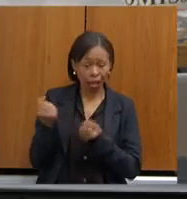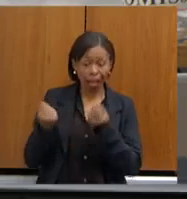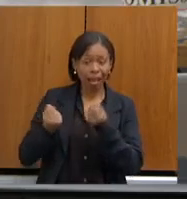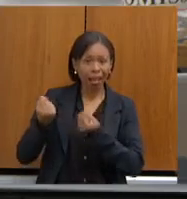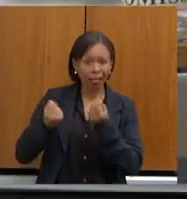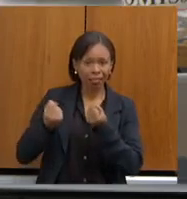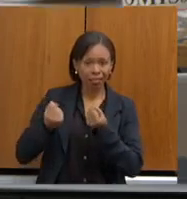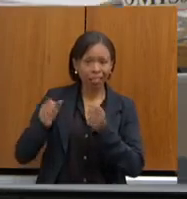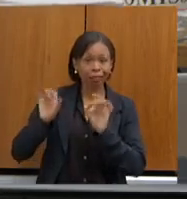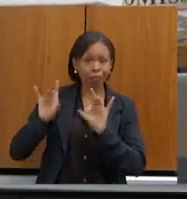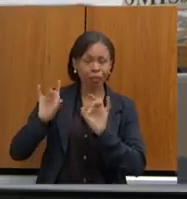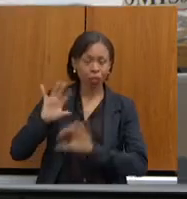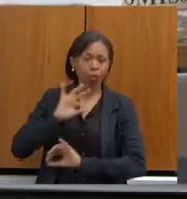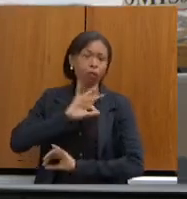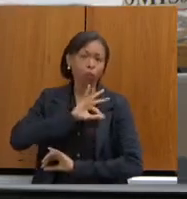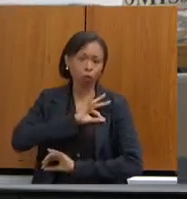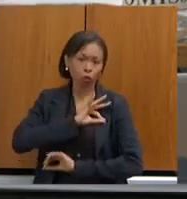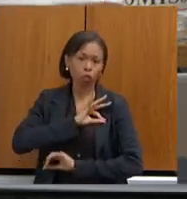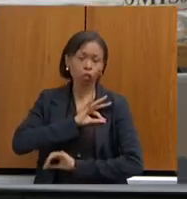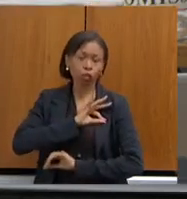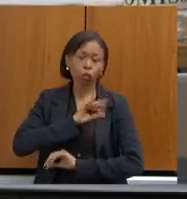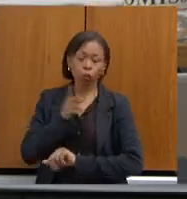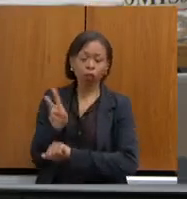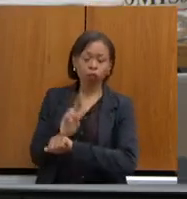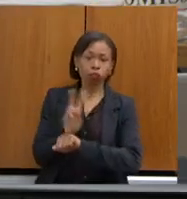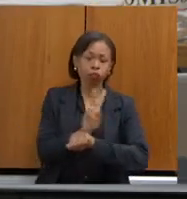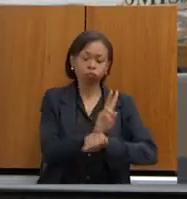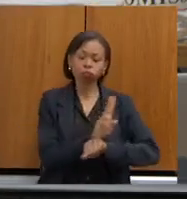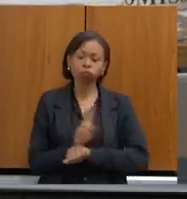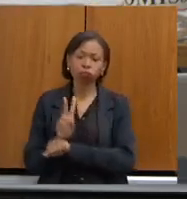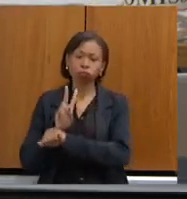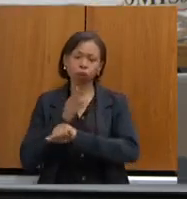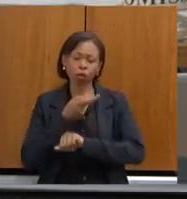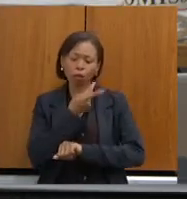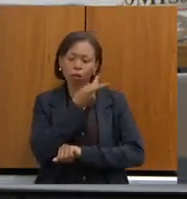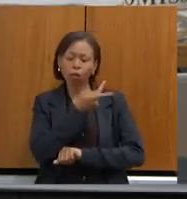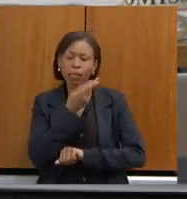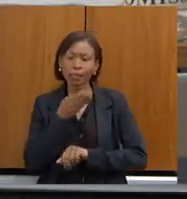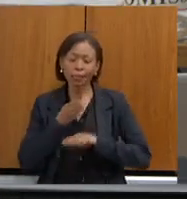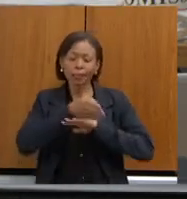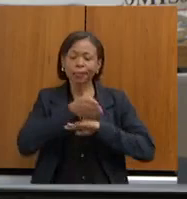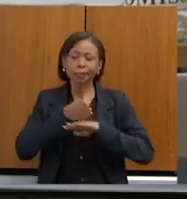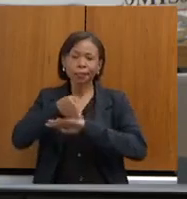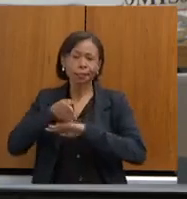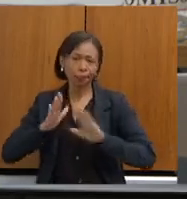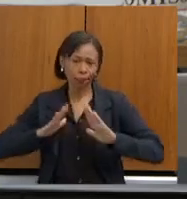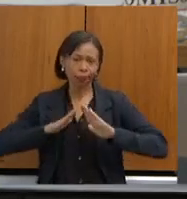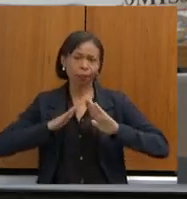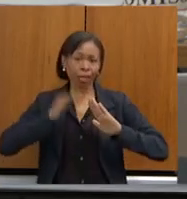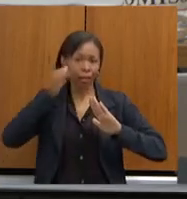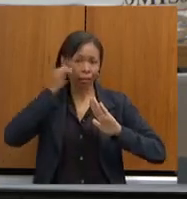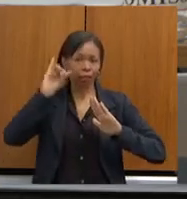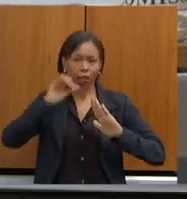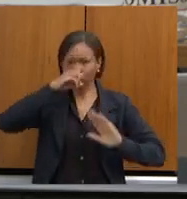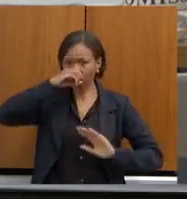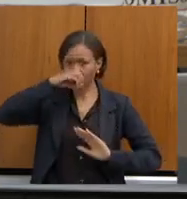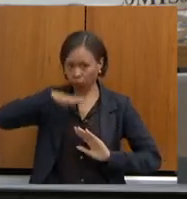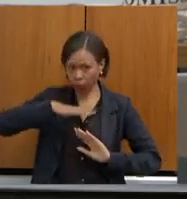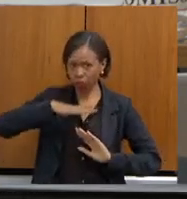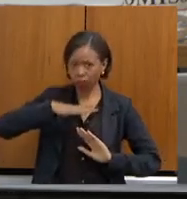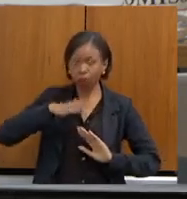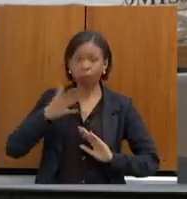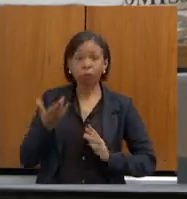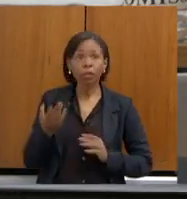específicas para a Patrulha de prevenção à violência doméstica e até setembro nós vamos estar criando a terceira companhia